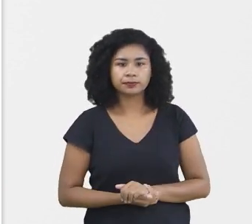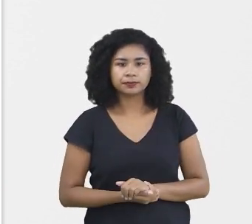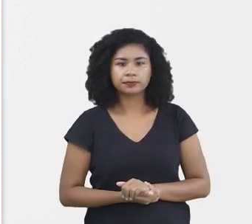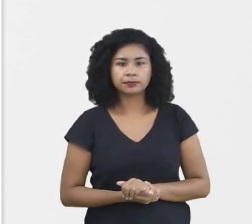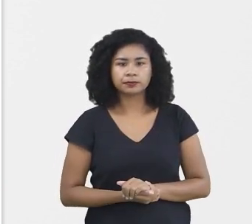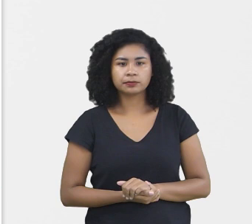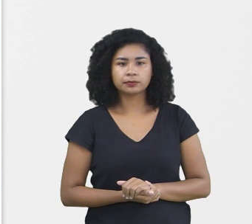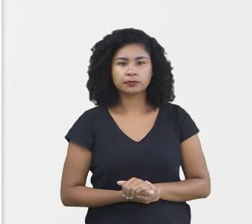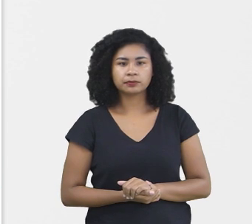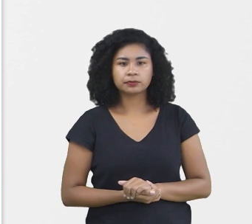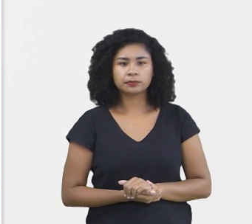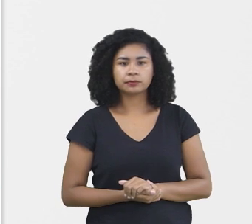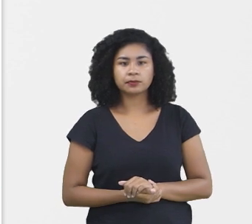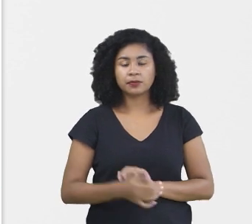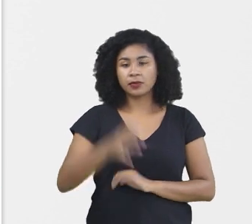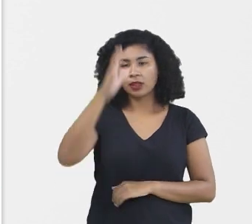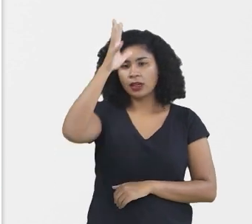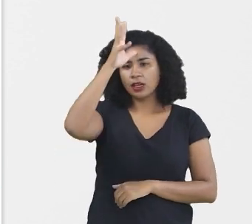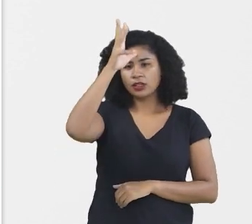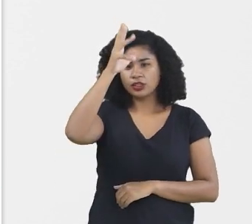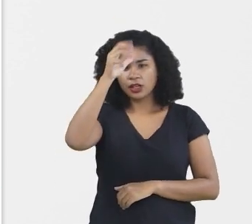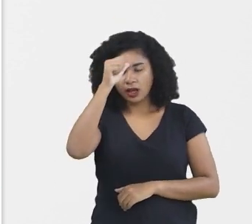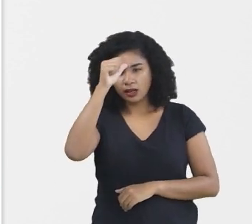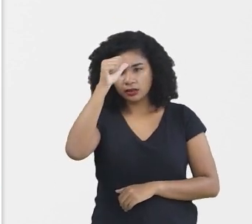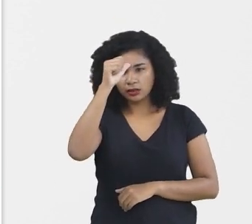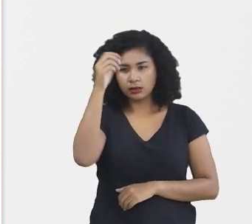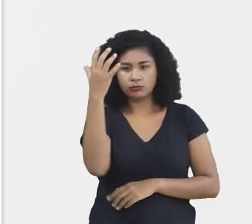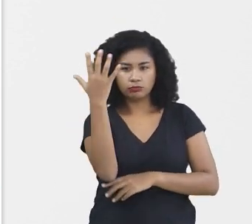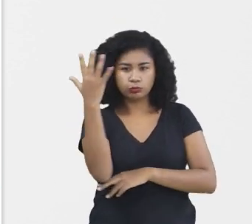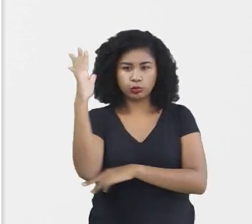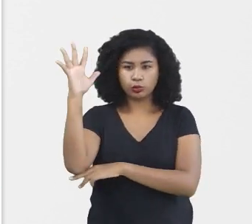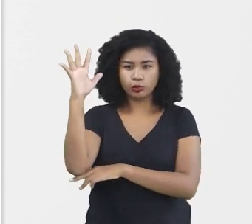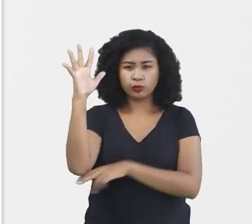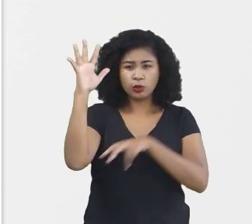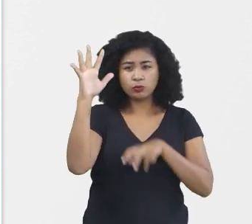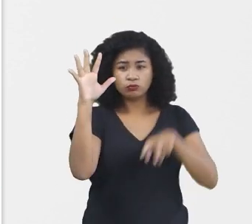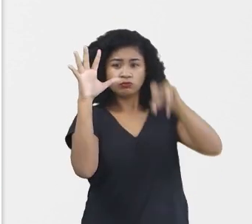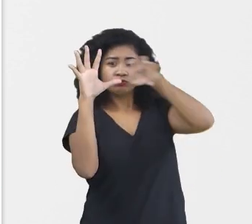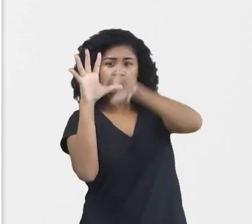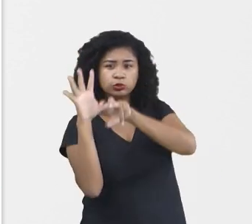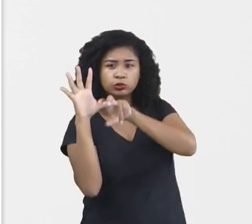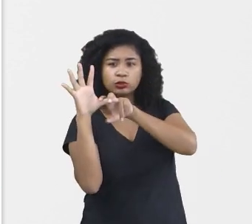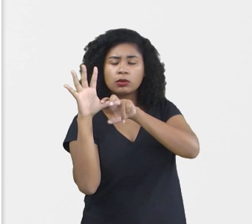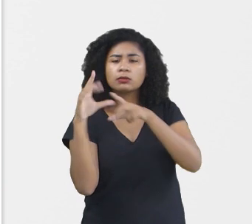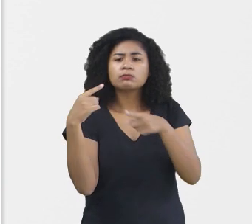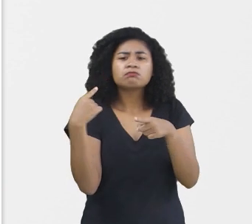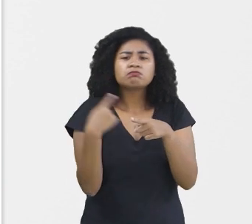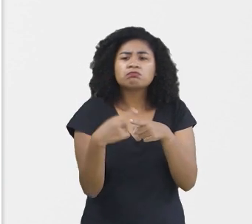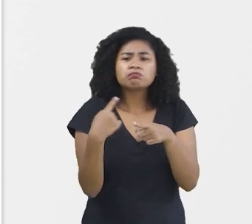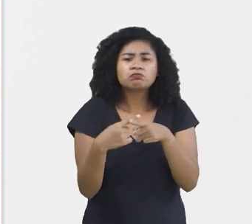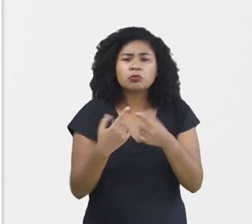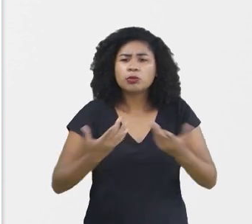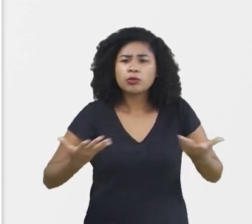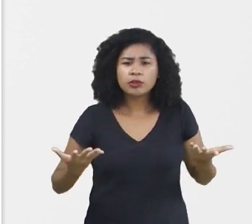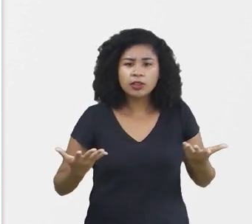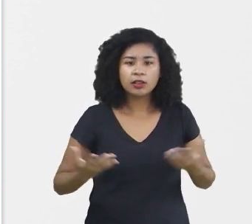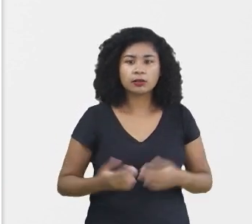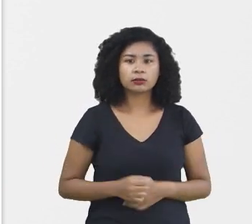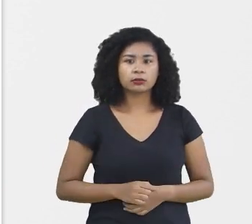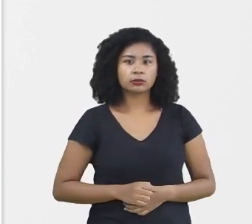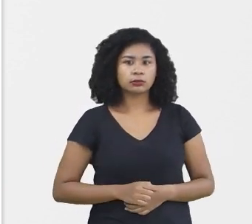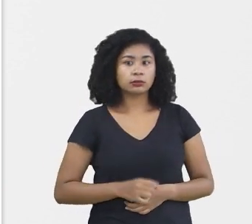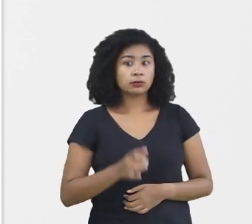elas empoleiraram-se, né? Por que que elas subiram na árvore? Porque elas estavam tentando escapar da